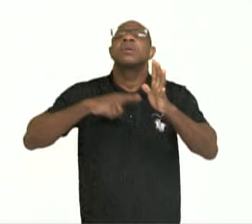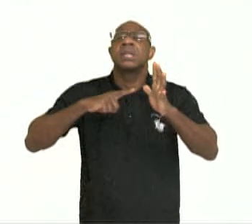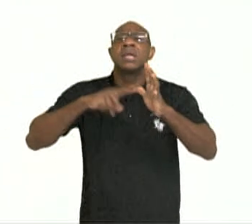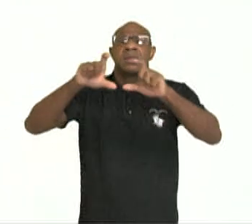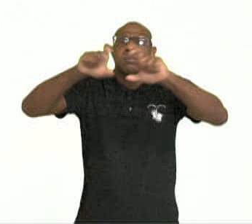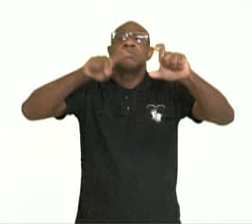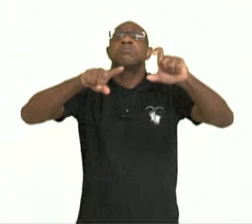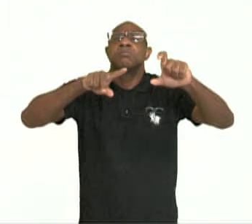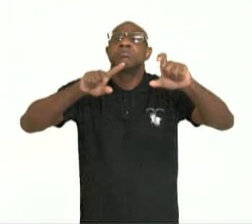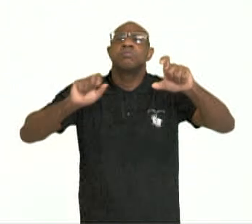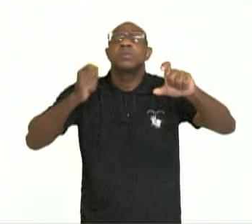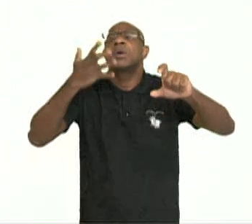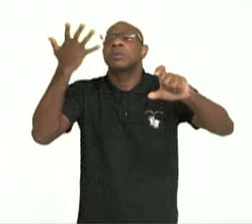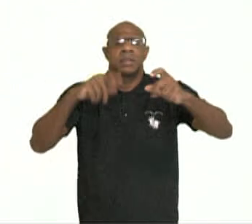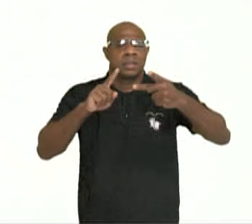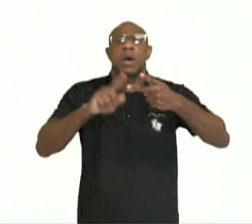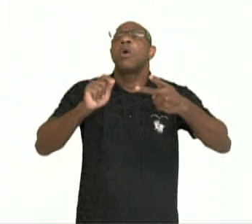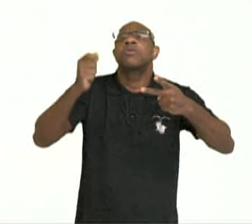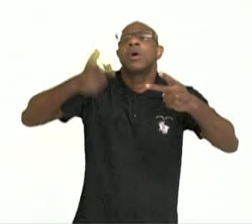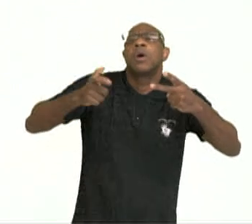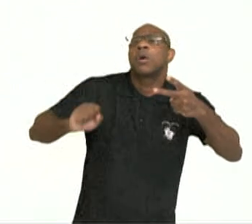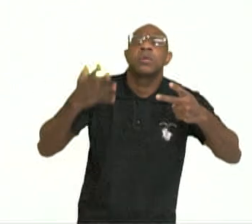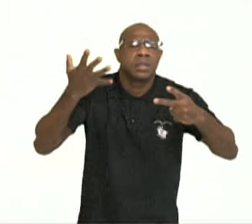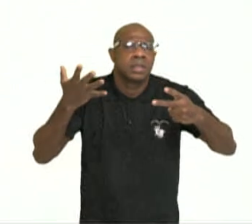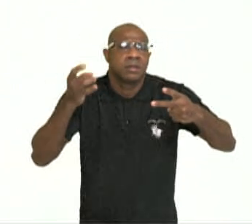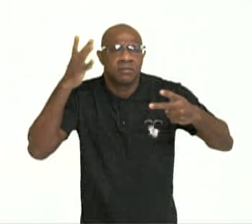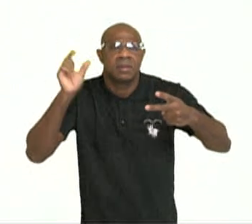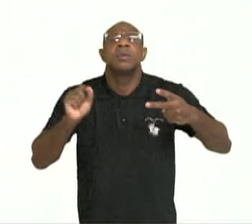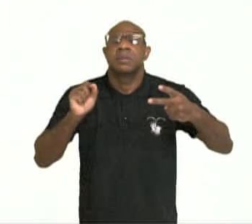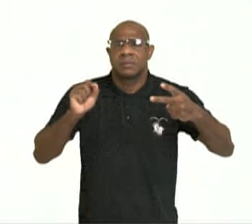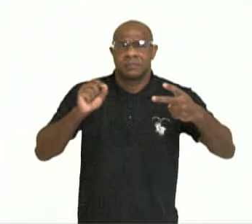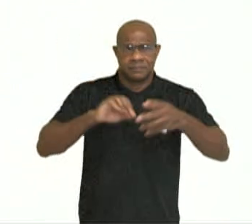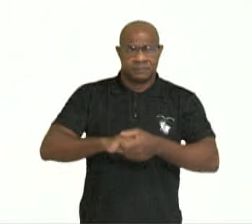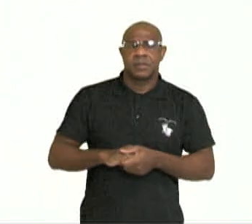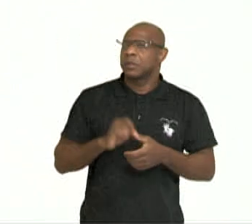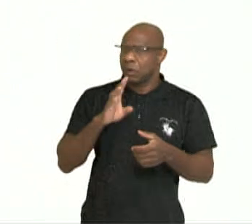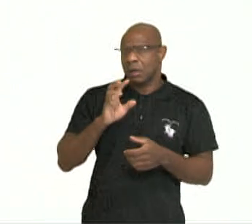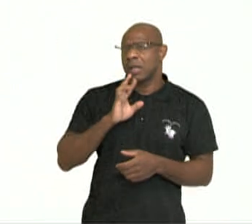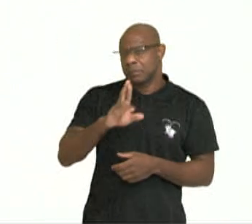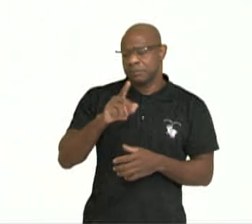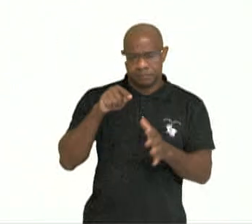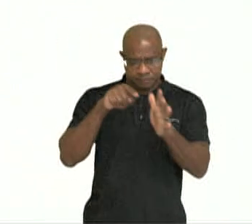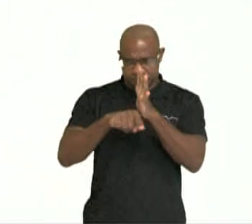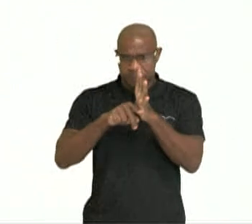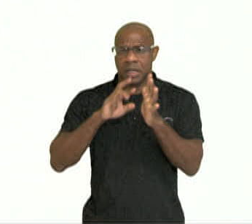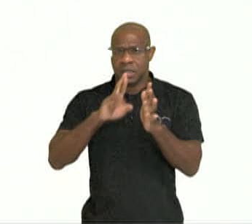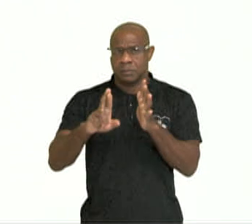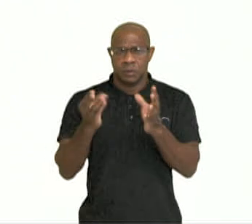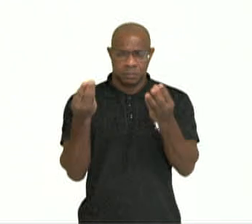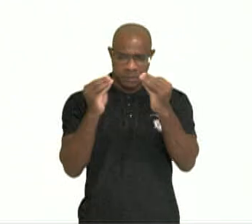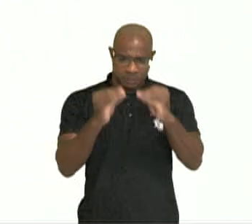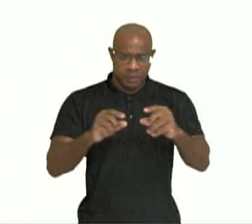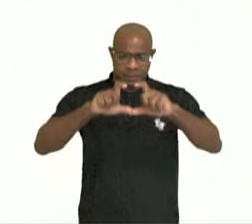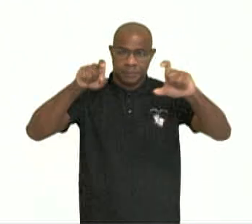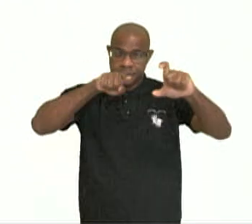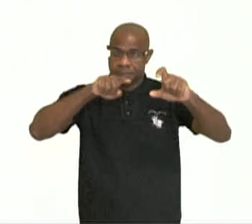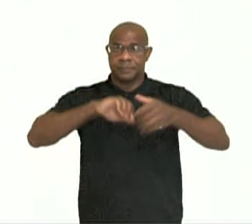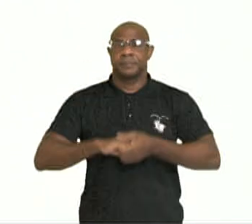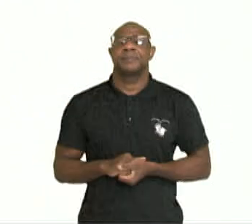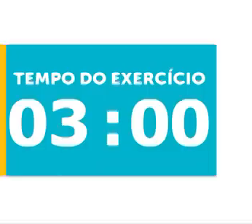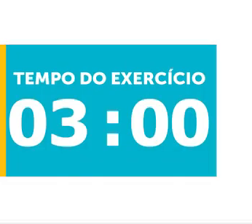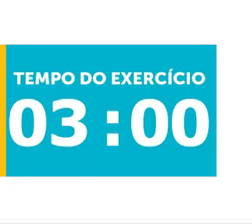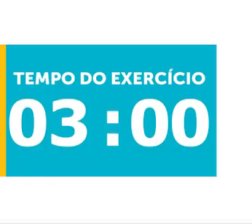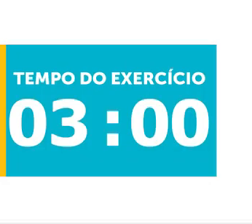trecho, onde ocorreu. Fácil, né? É só responder essas duas perguntas a partir desse fragmento aqui, ok?